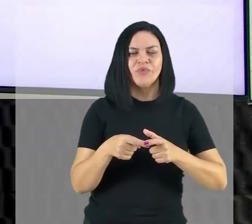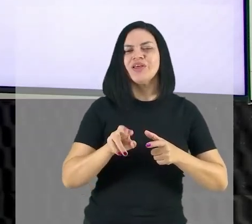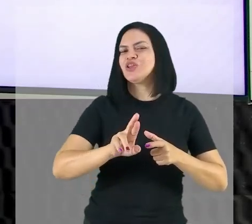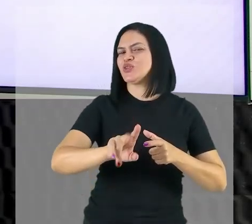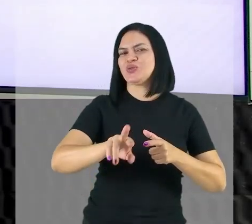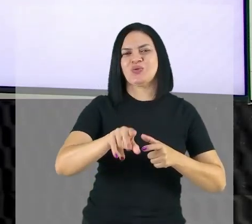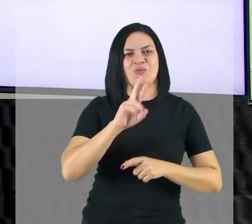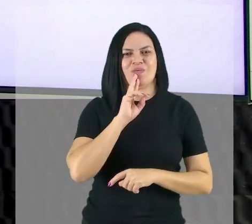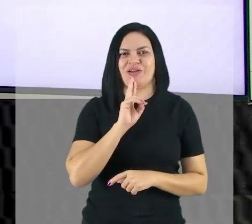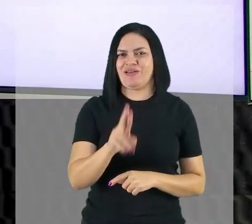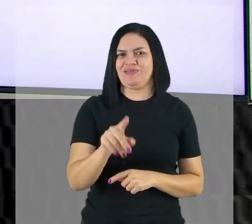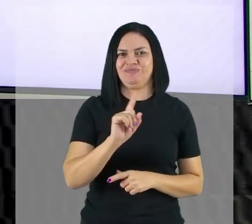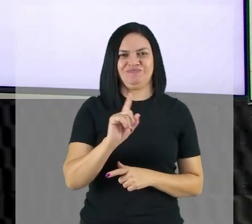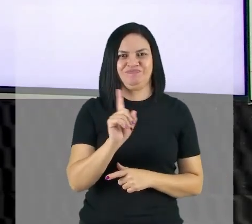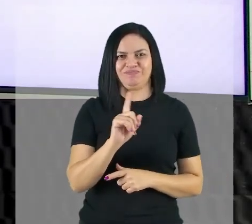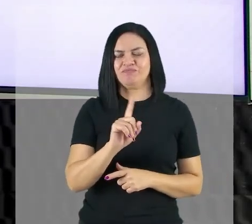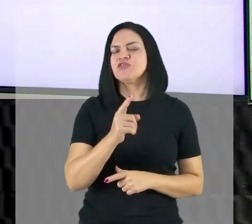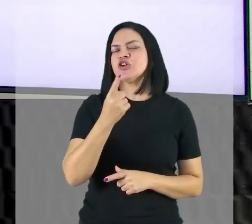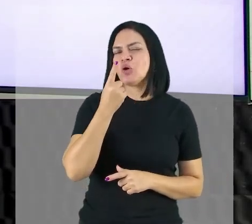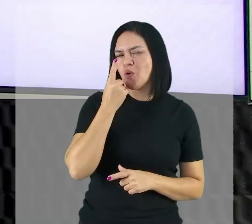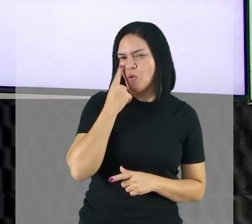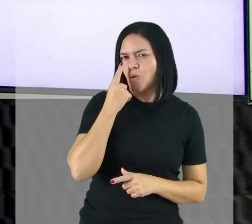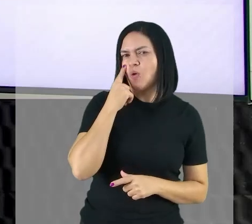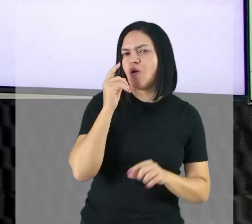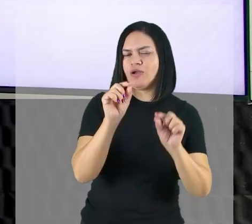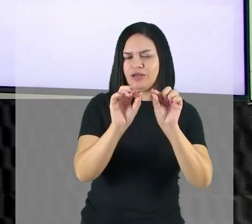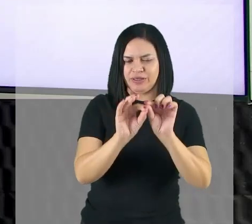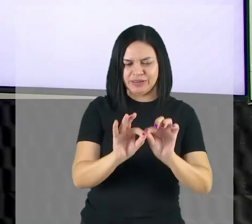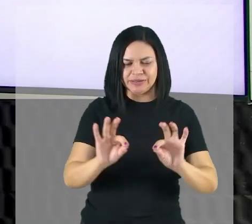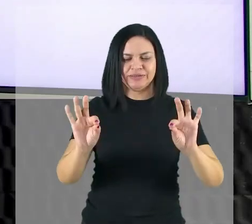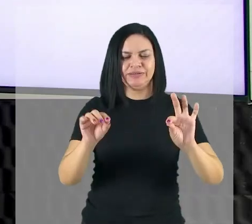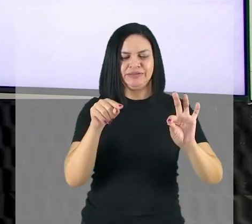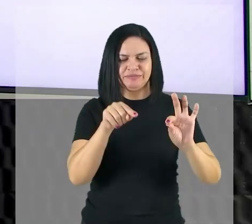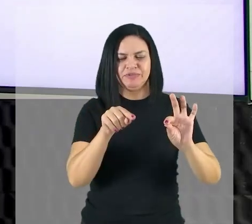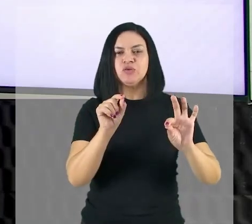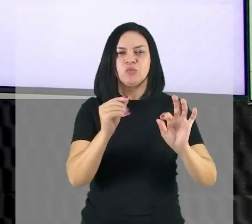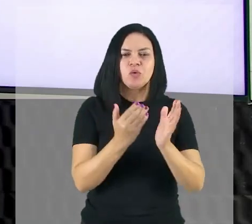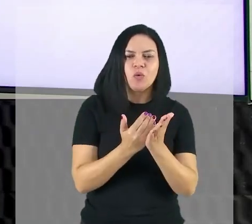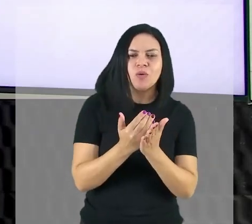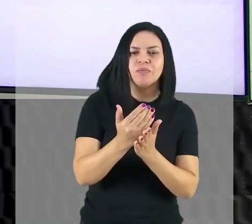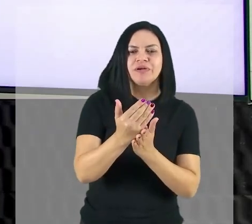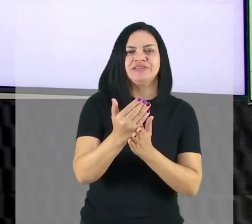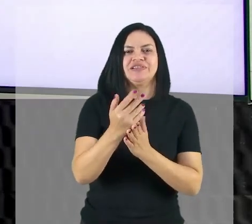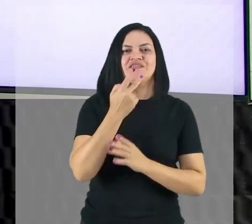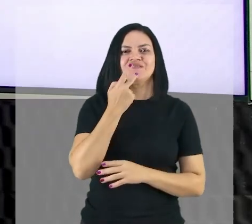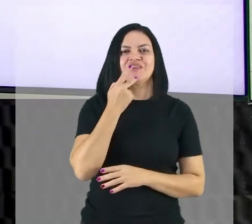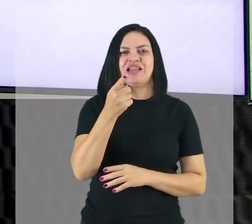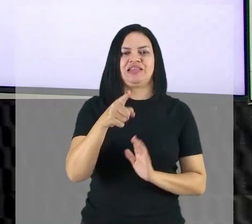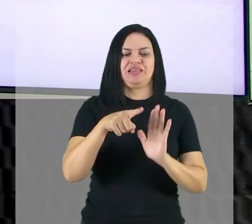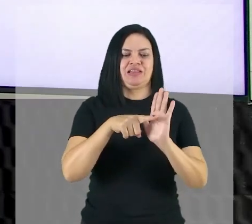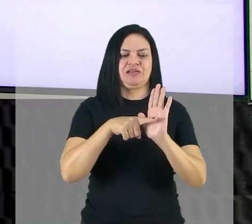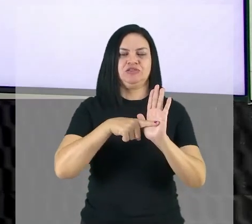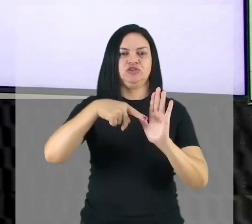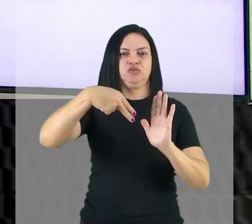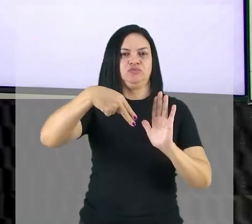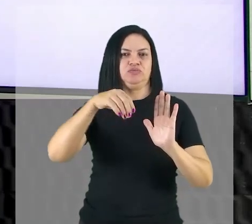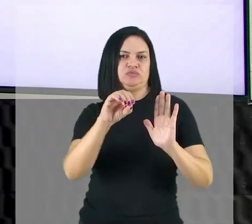é a resposta. Olha que a expressão, ela começa com uma palavra com sentido